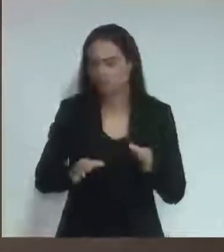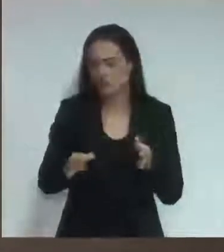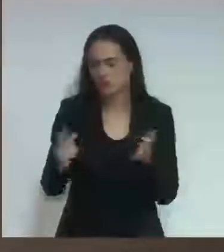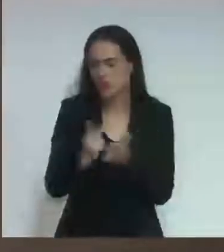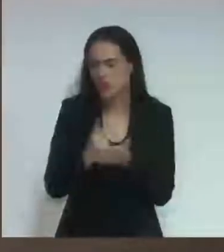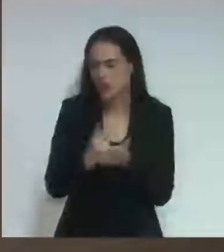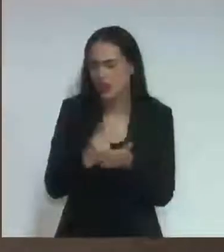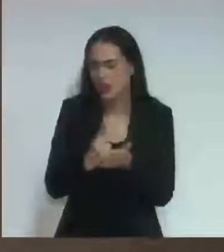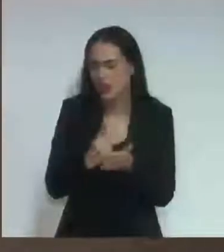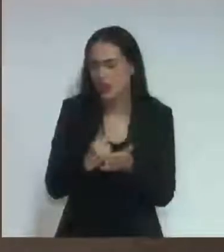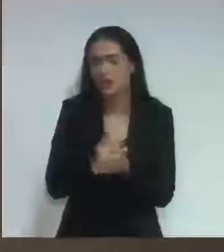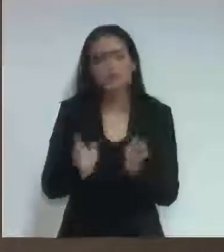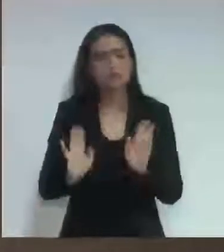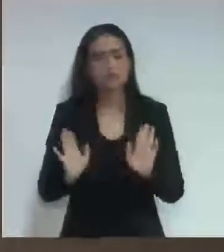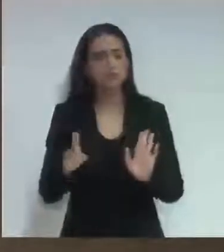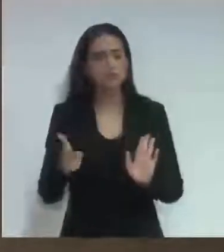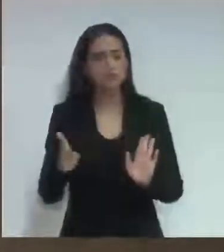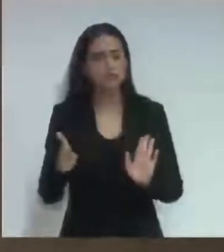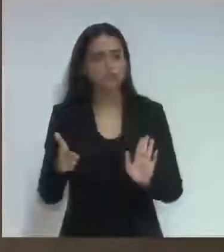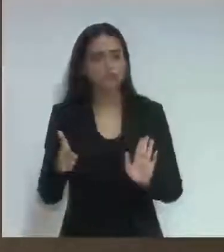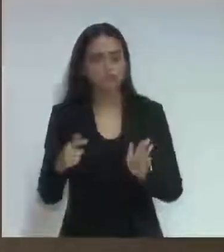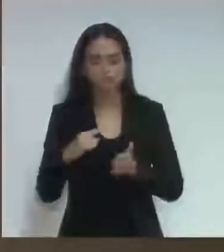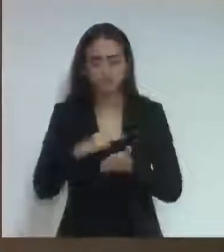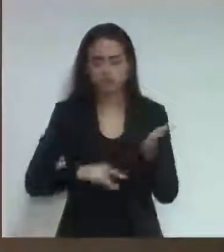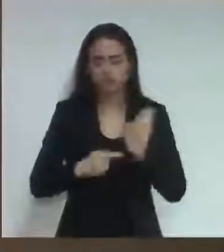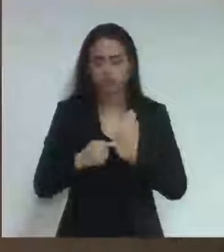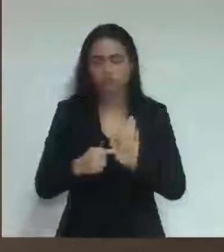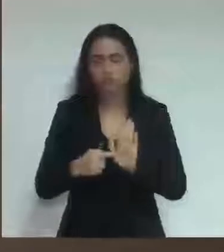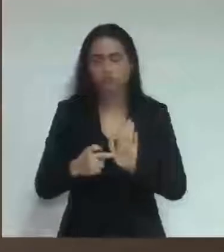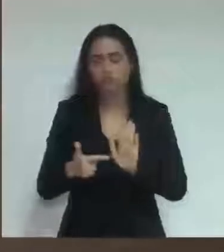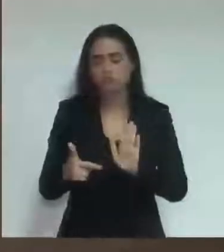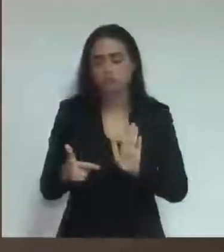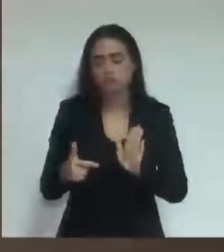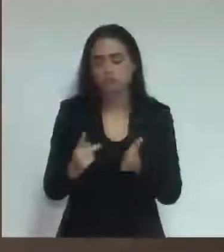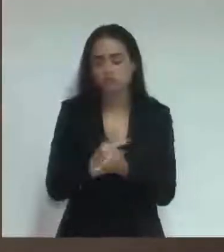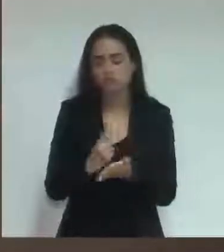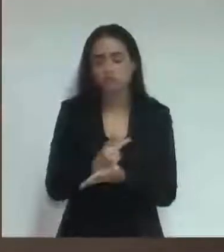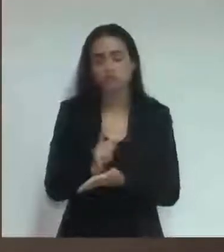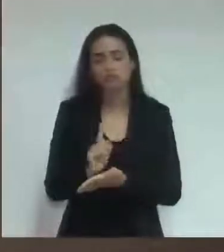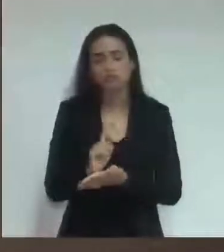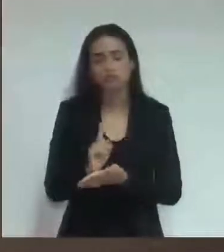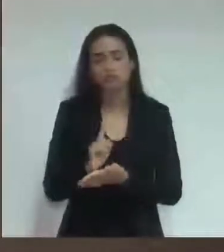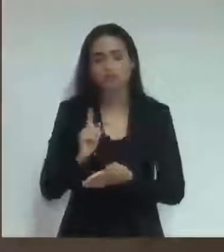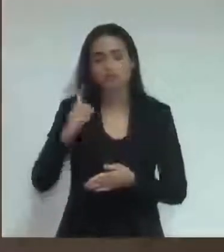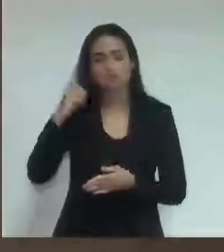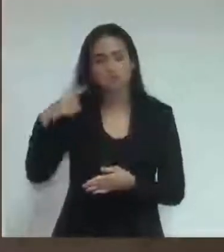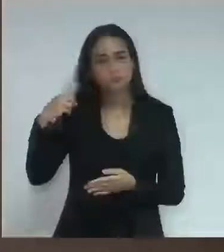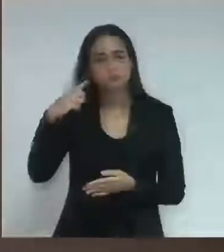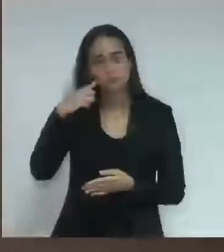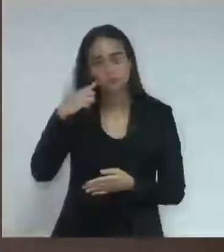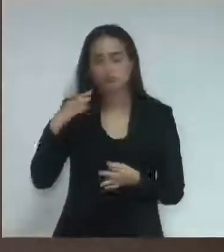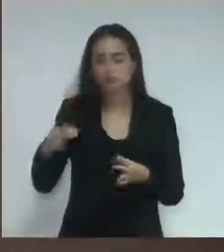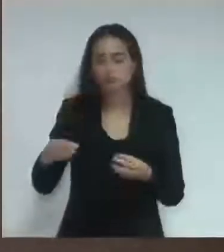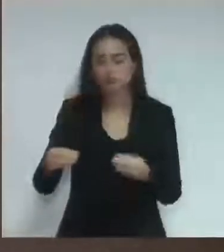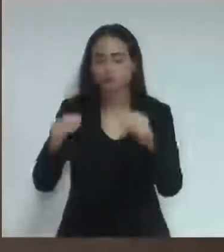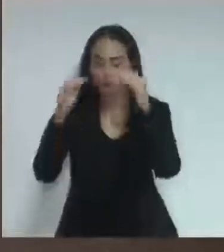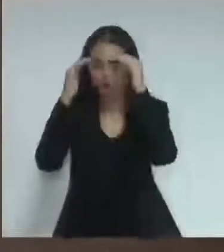qualquer questão estivesse errada. Logo, se ele era responsável e nada ficou, esteve de acordo.